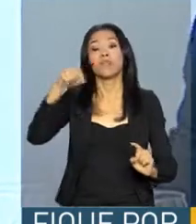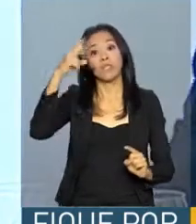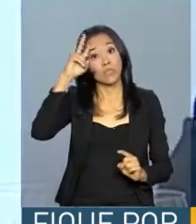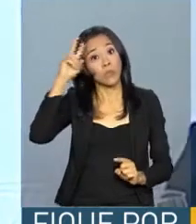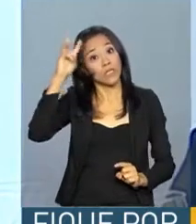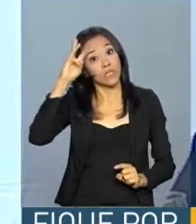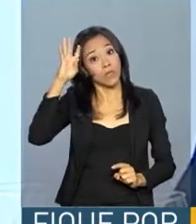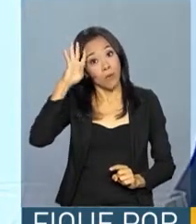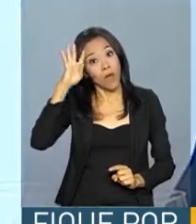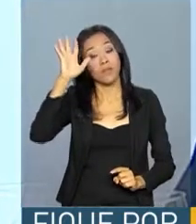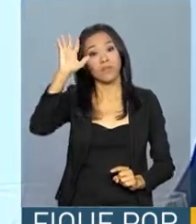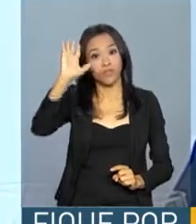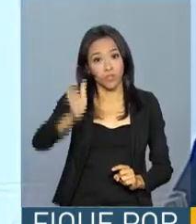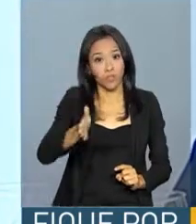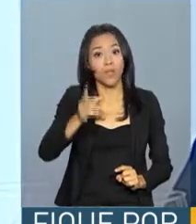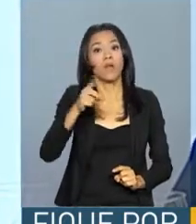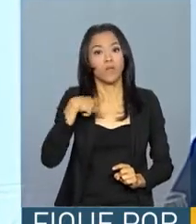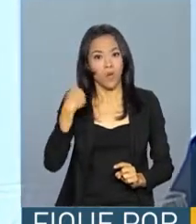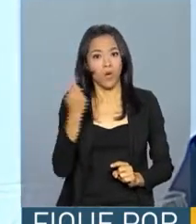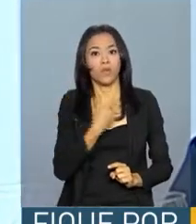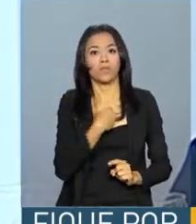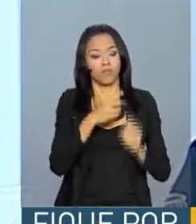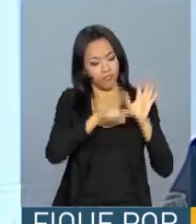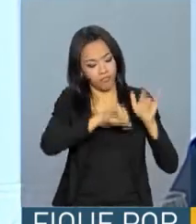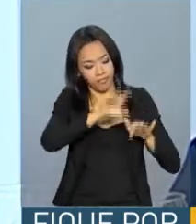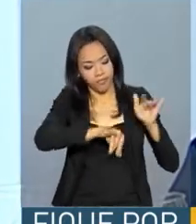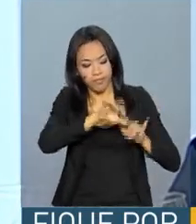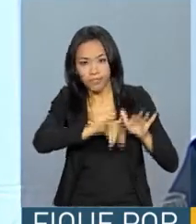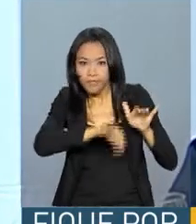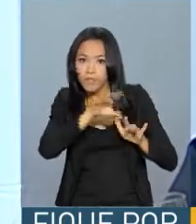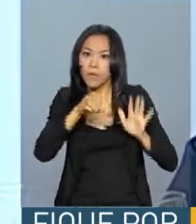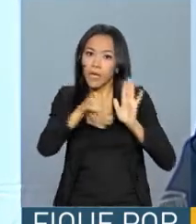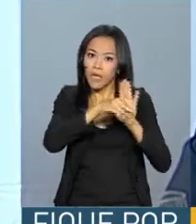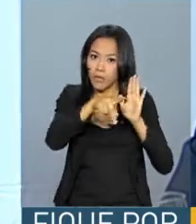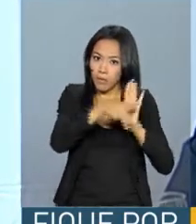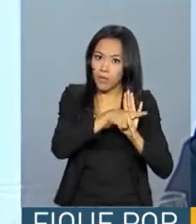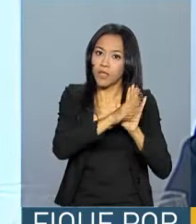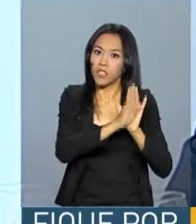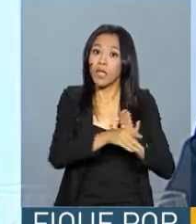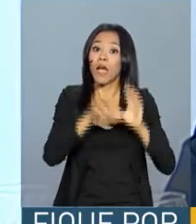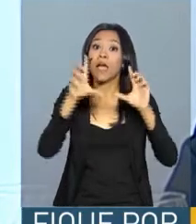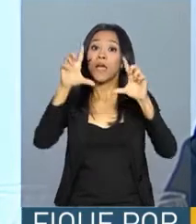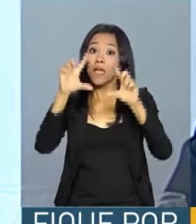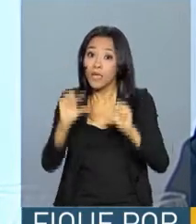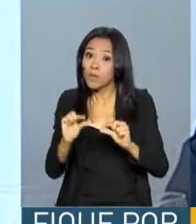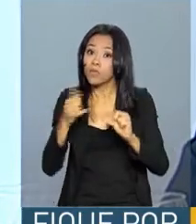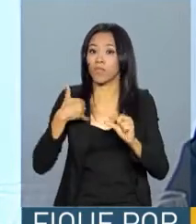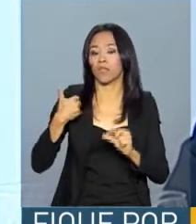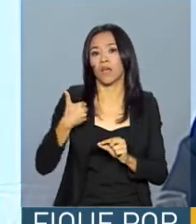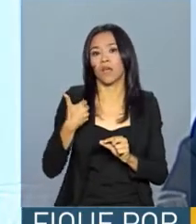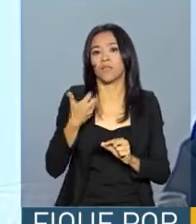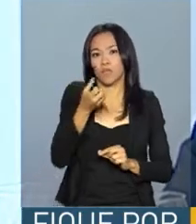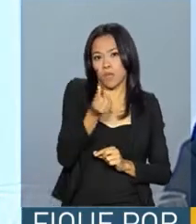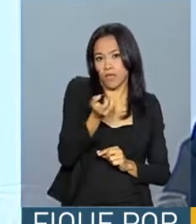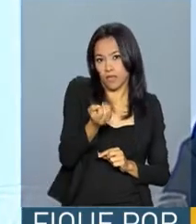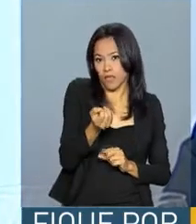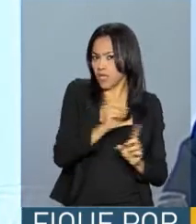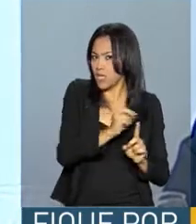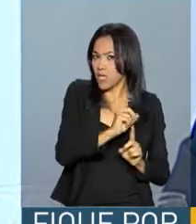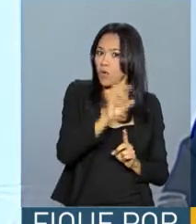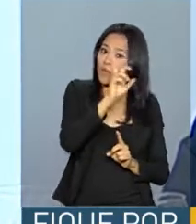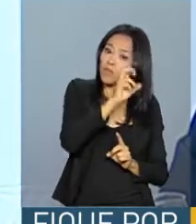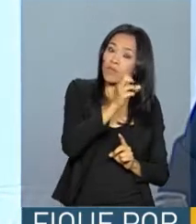na quarta-feira, nós estamos habilitados a reeditar essa medida provisória, como disse, já reduzindo a idade para 60 anos, não mais